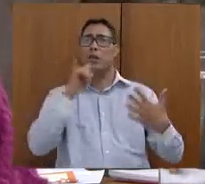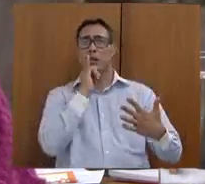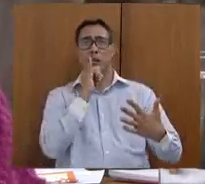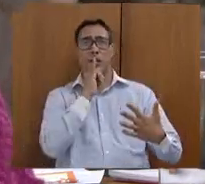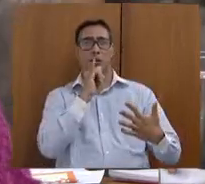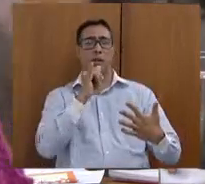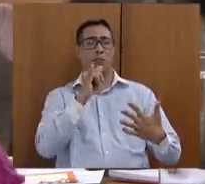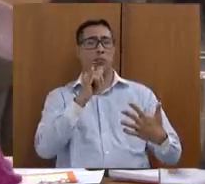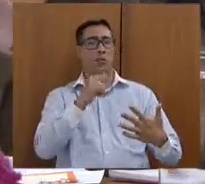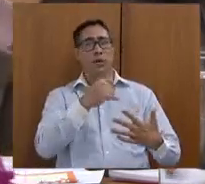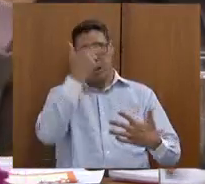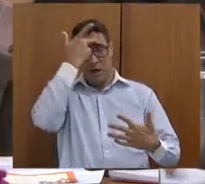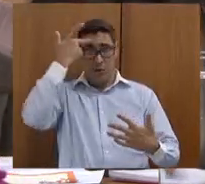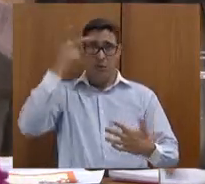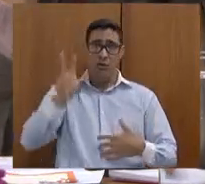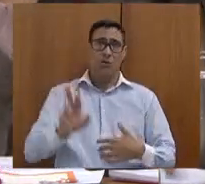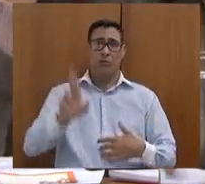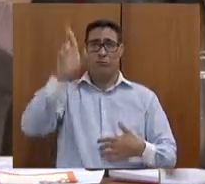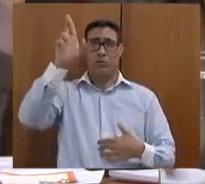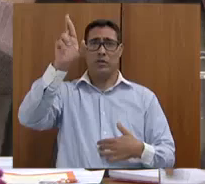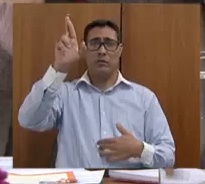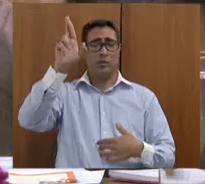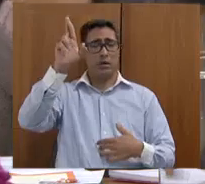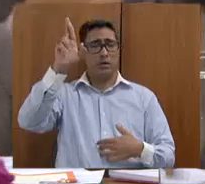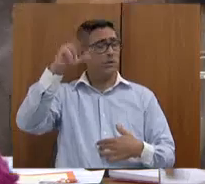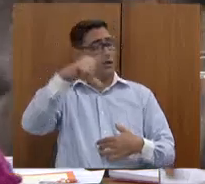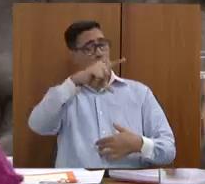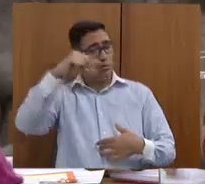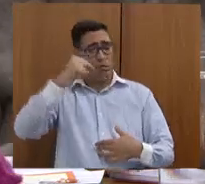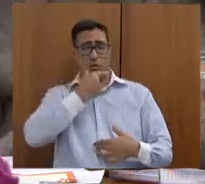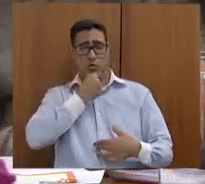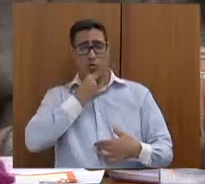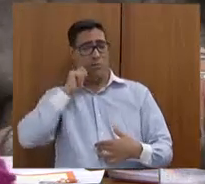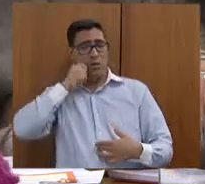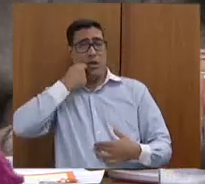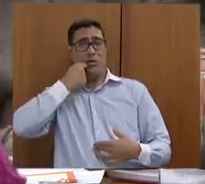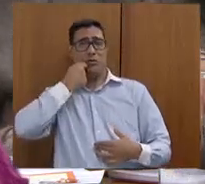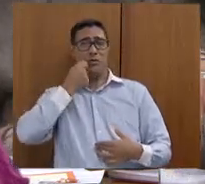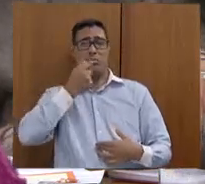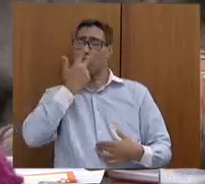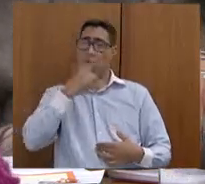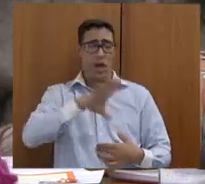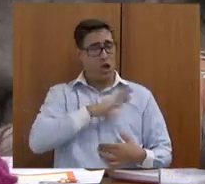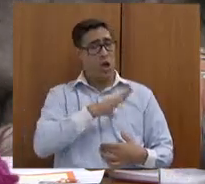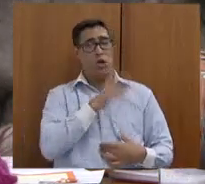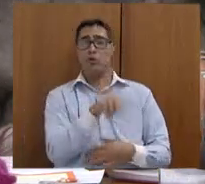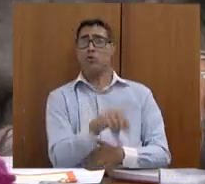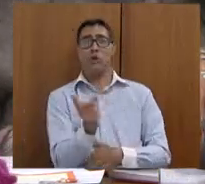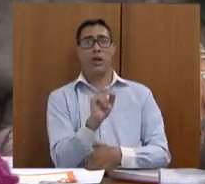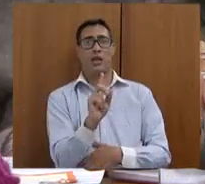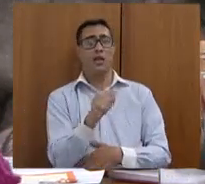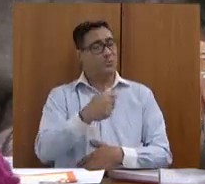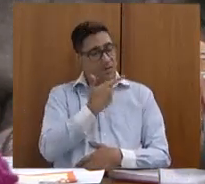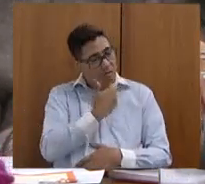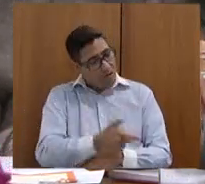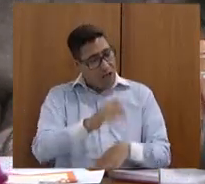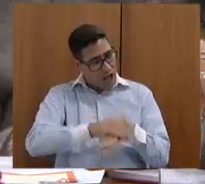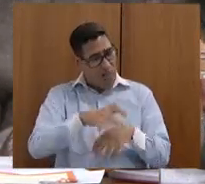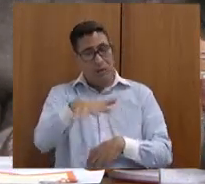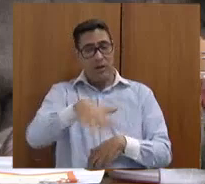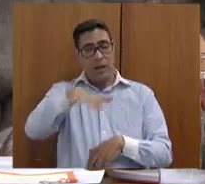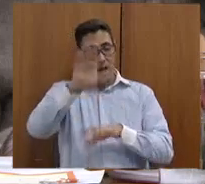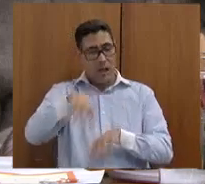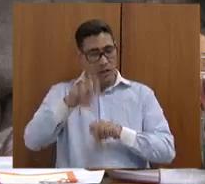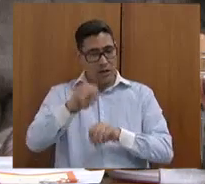Executivo Branco faz a nomeação de um homem negro isso a gente precisa falar mais sobre isso no âmbito da de educação